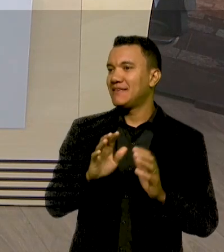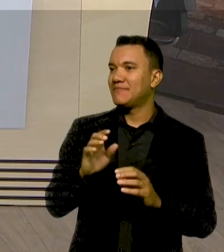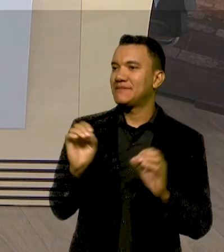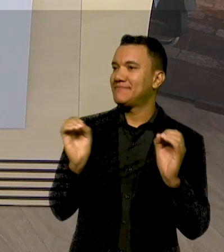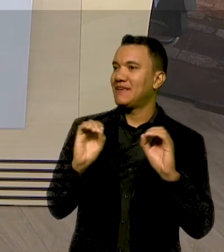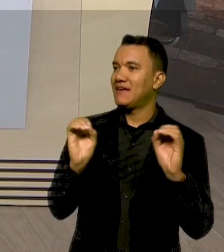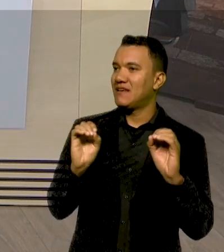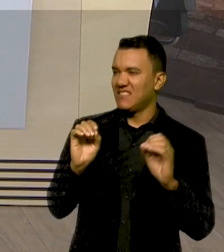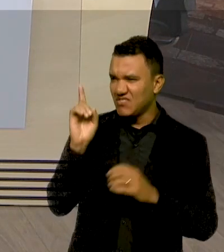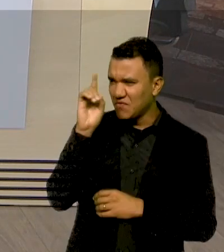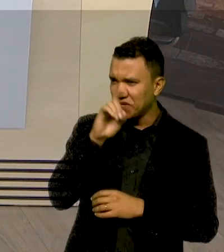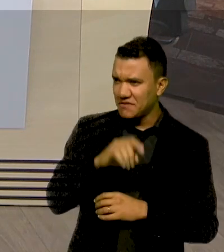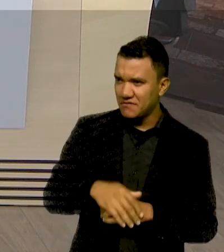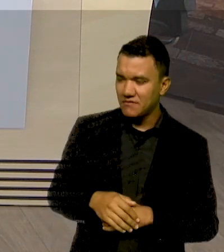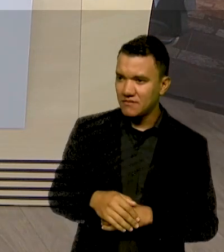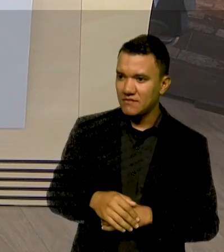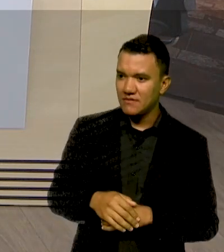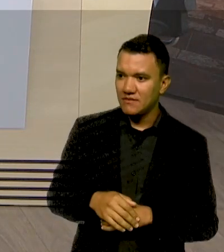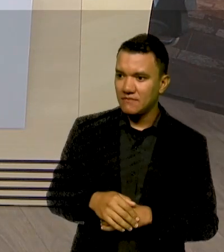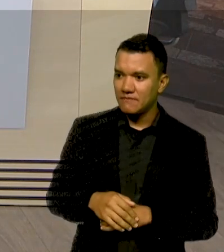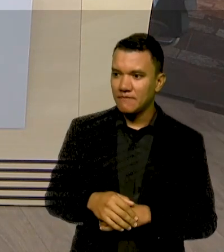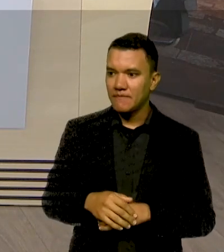de sinais?